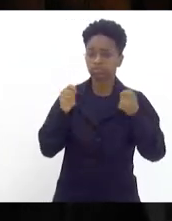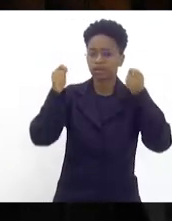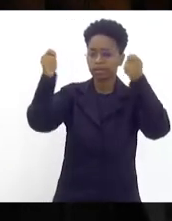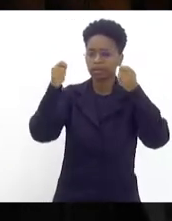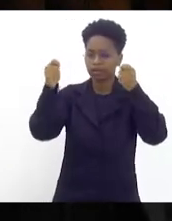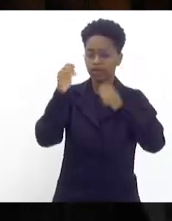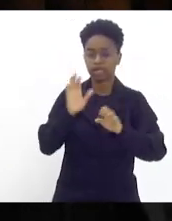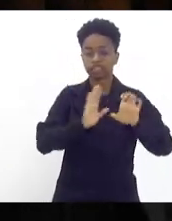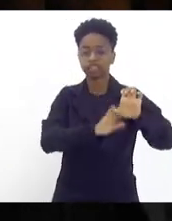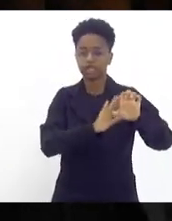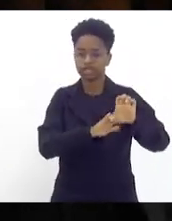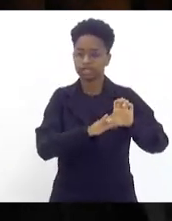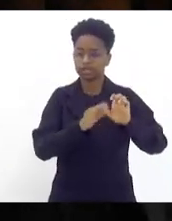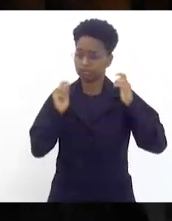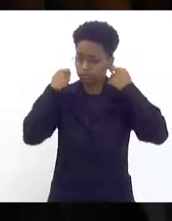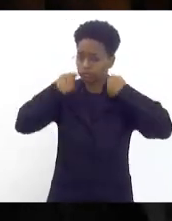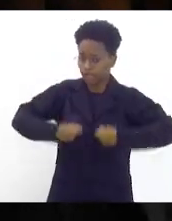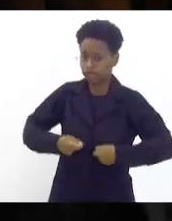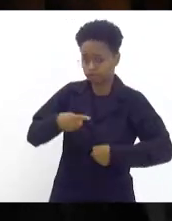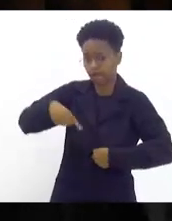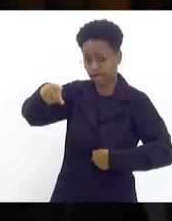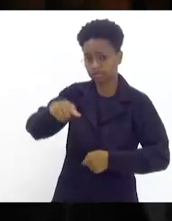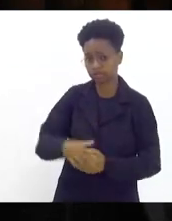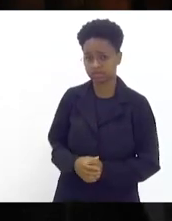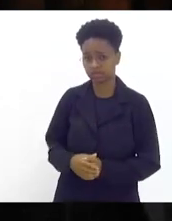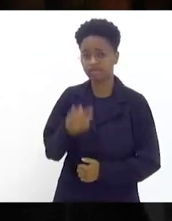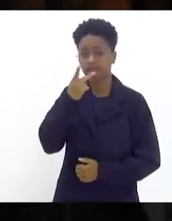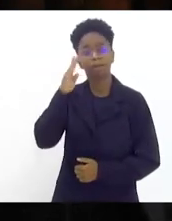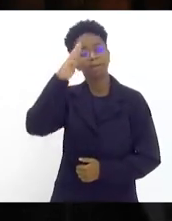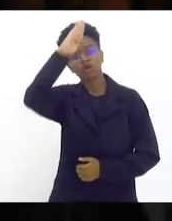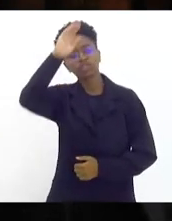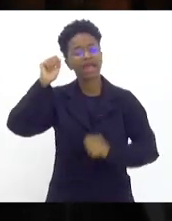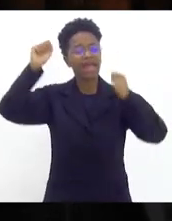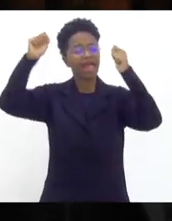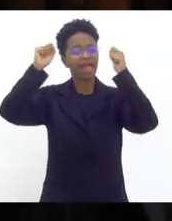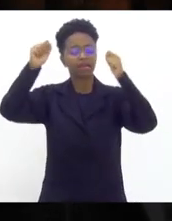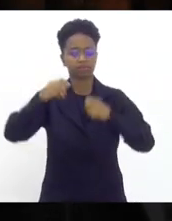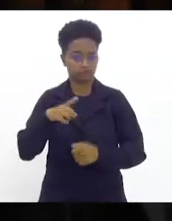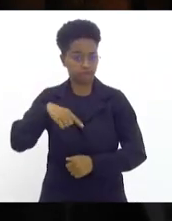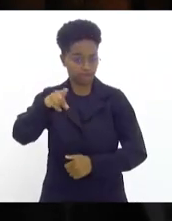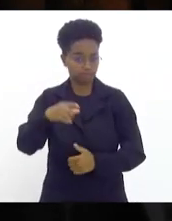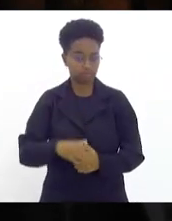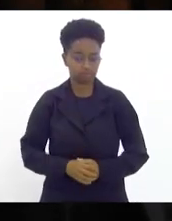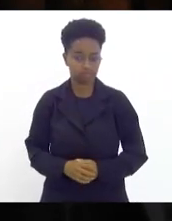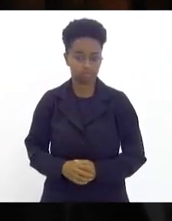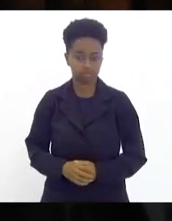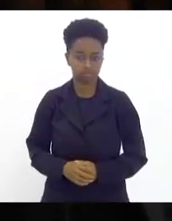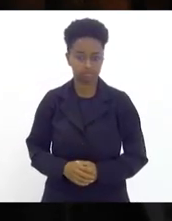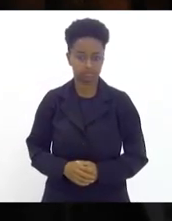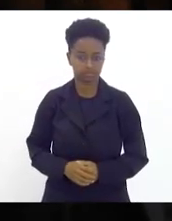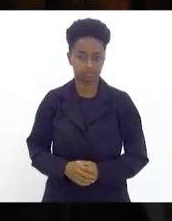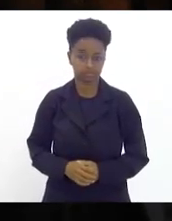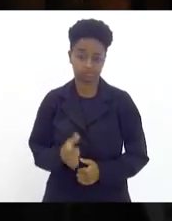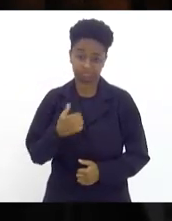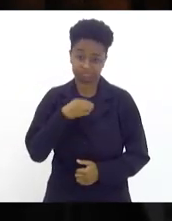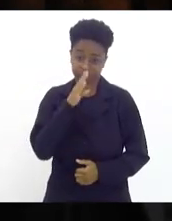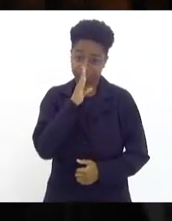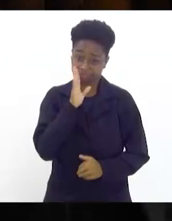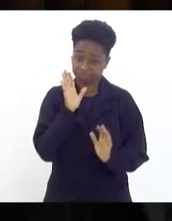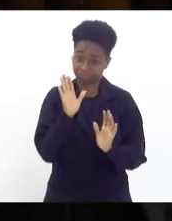essa camisa aqui e vai lá faz assim bolsonaro vai lá vou nem falar